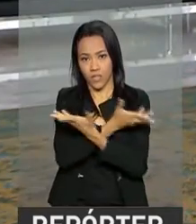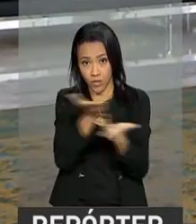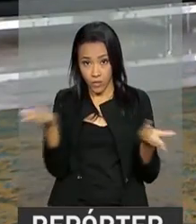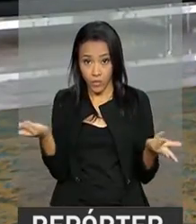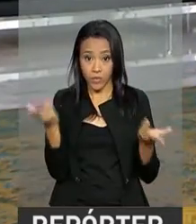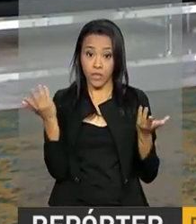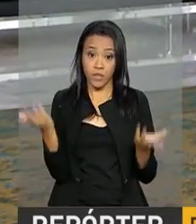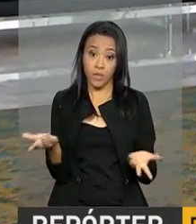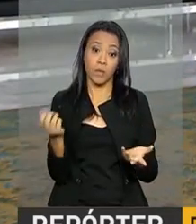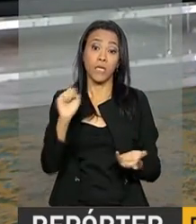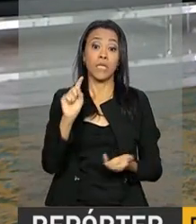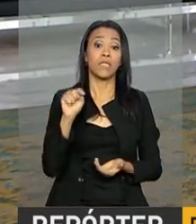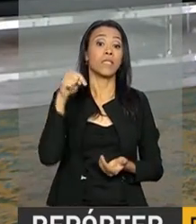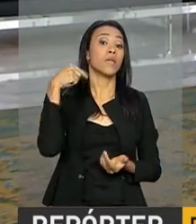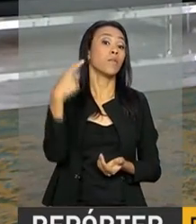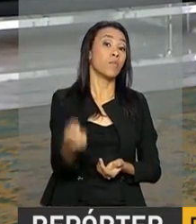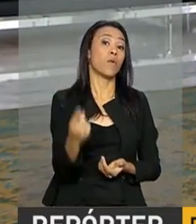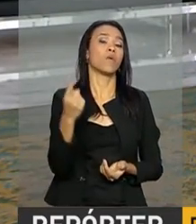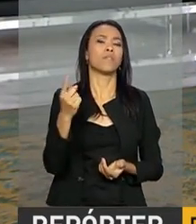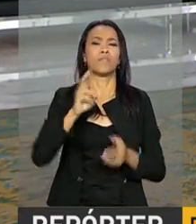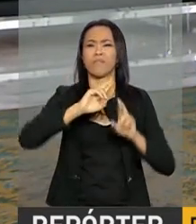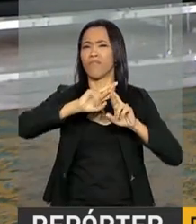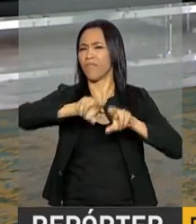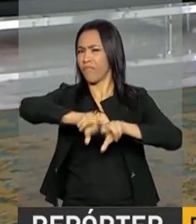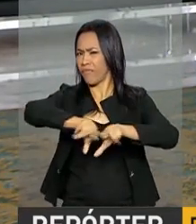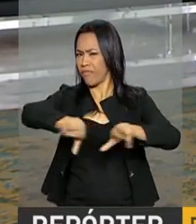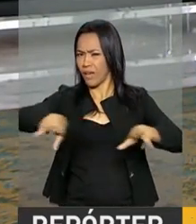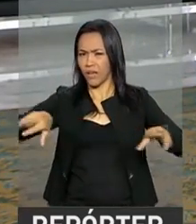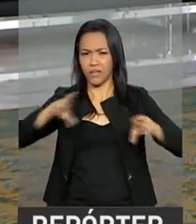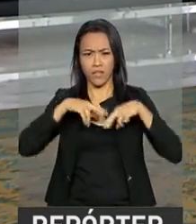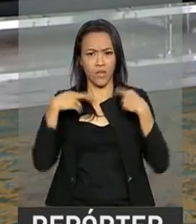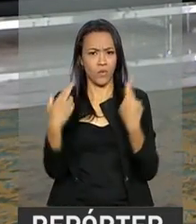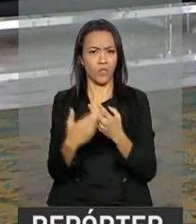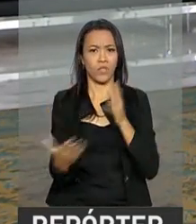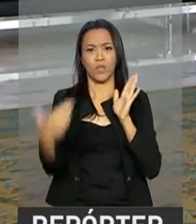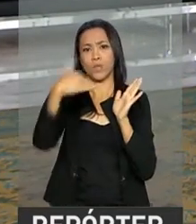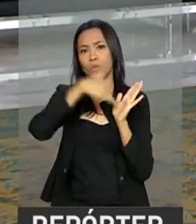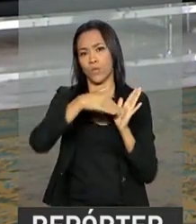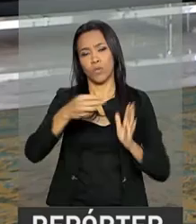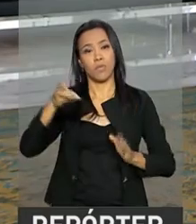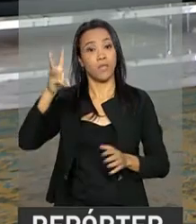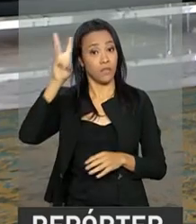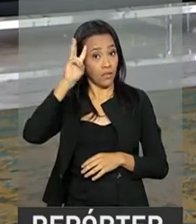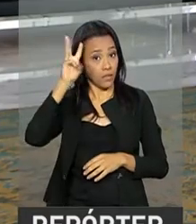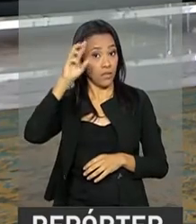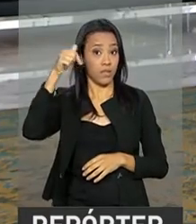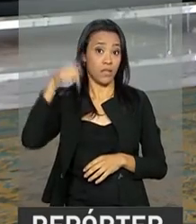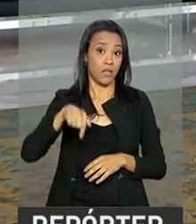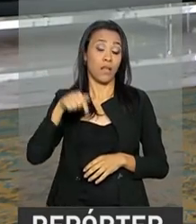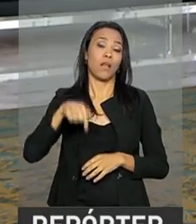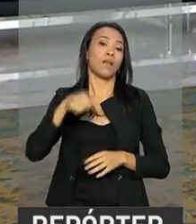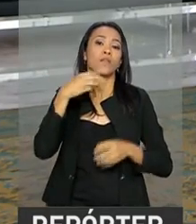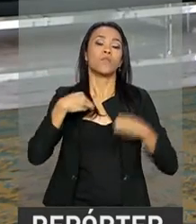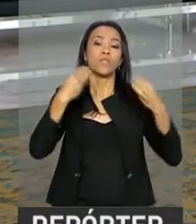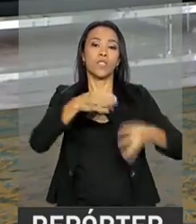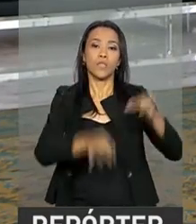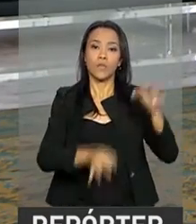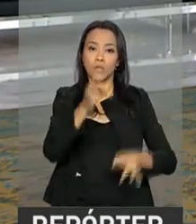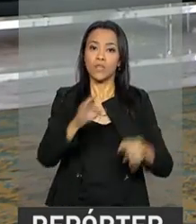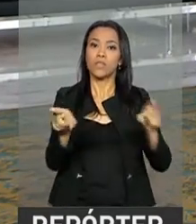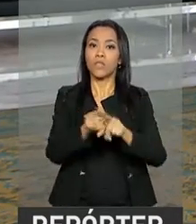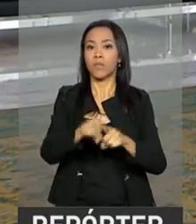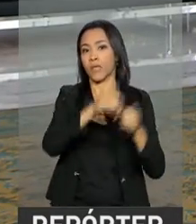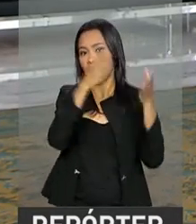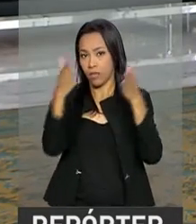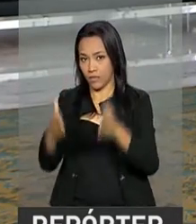todos. Olha, Leandro, depois daquela série de reuniões na última terça-feira, tanto lá no Ministério da Justiça quanto aqui no Palácio do Planalto, sobre segurança